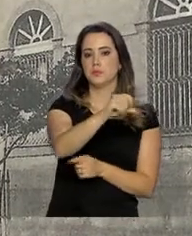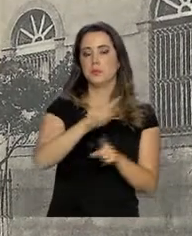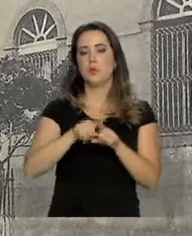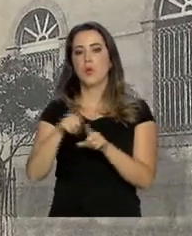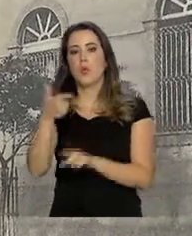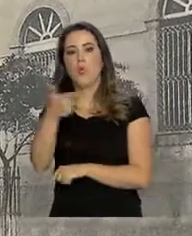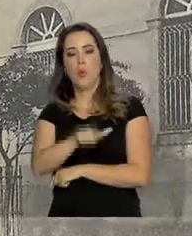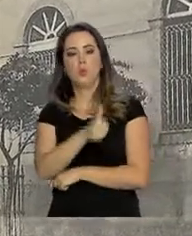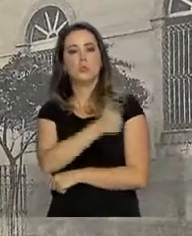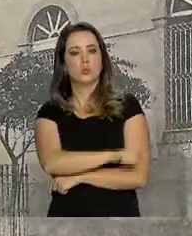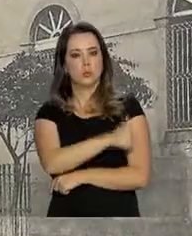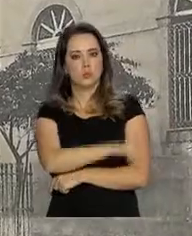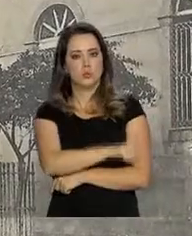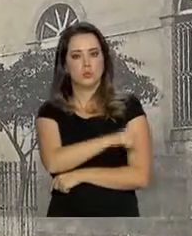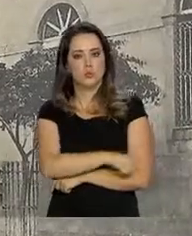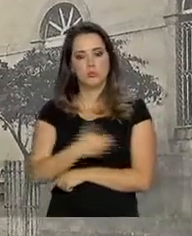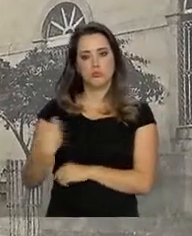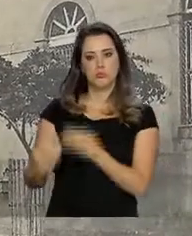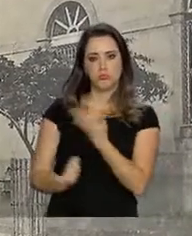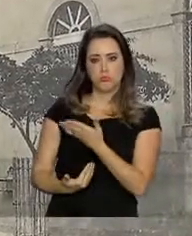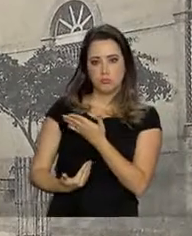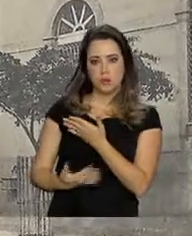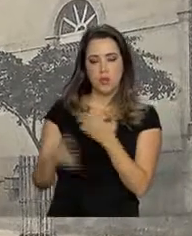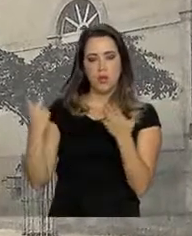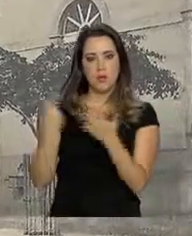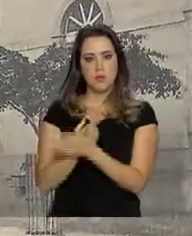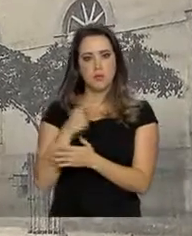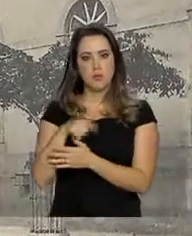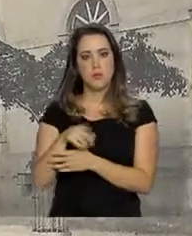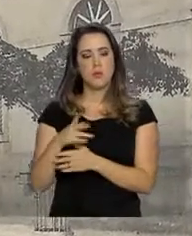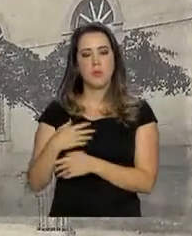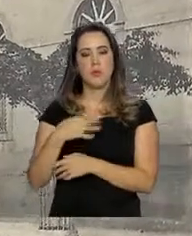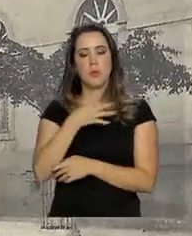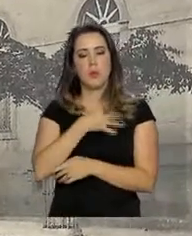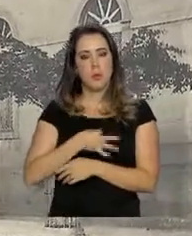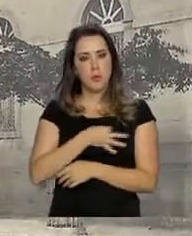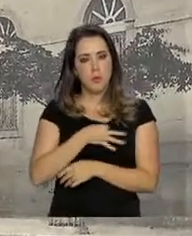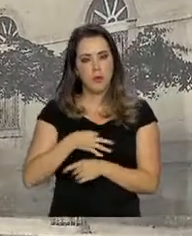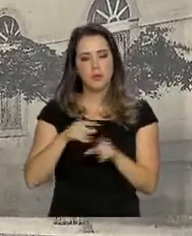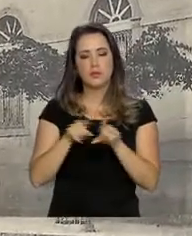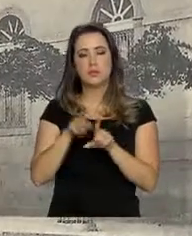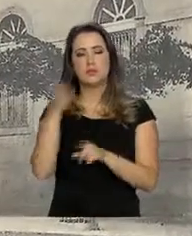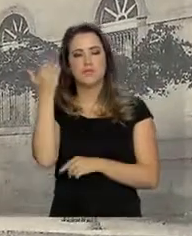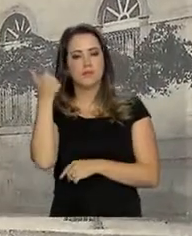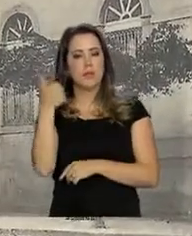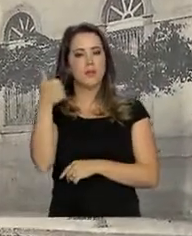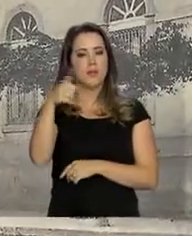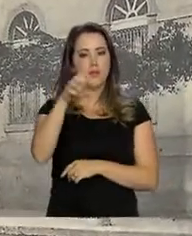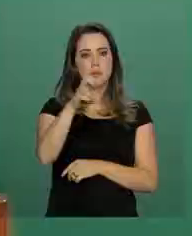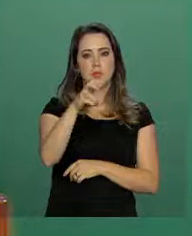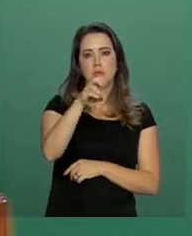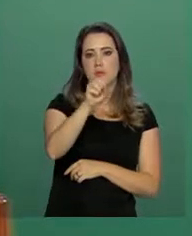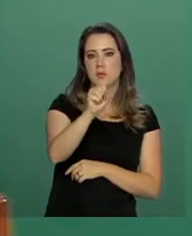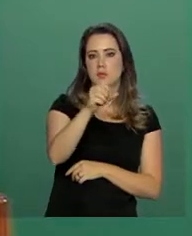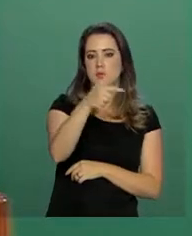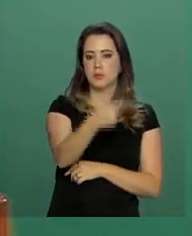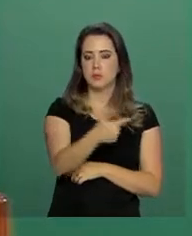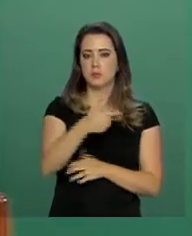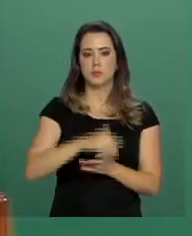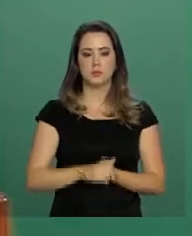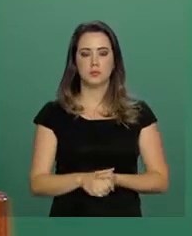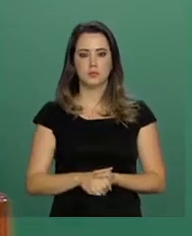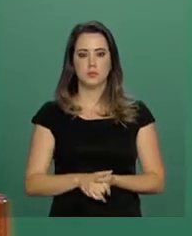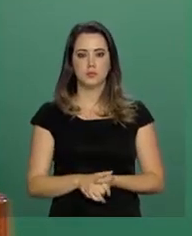casa de misericórdia do rio de janeiro foi instalada pelo padre josé de anchieta em 1582 para nós